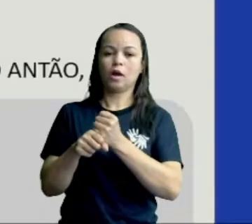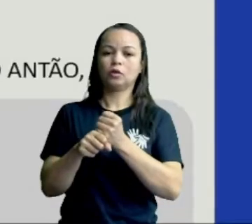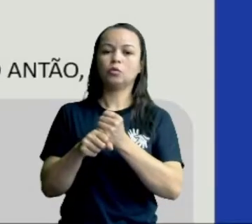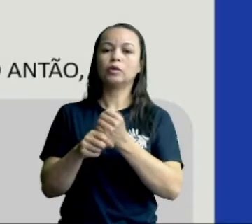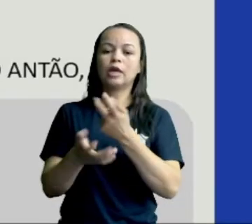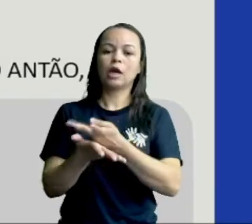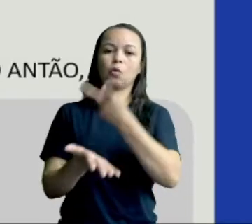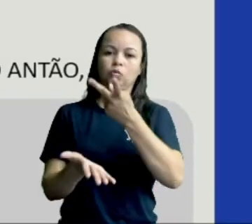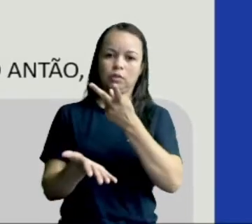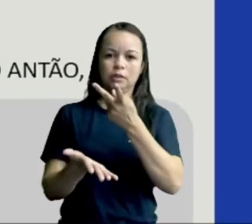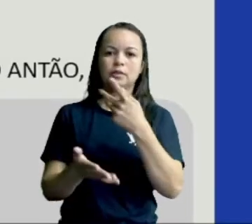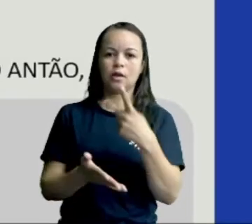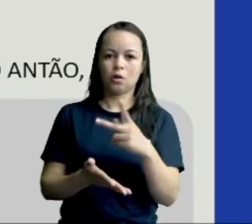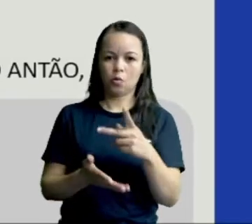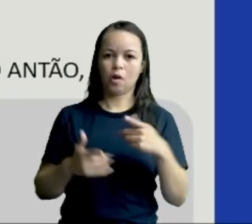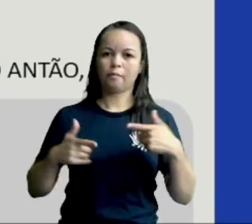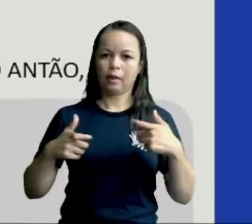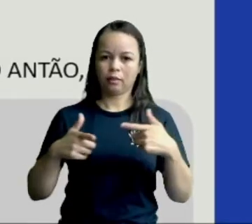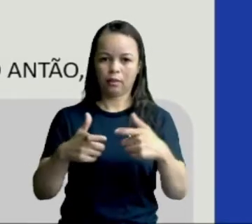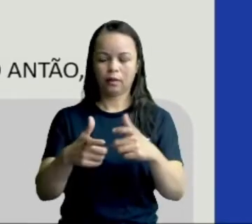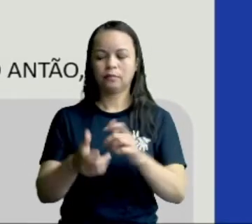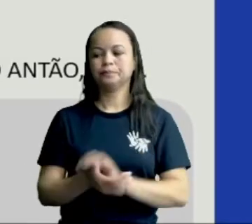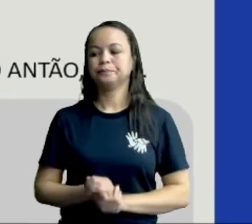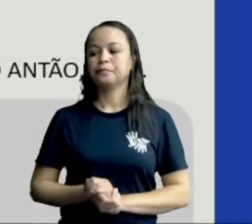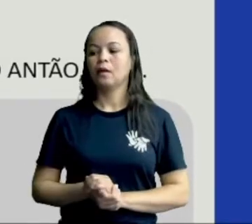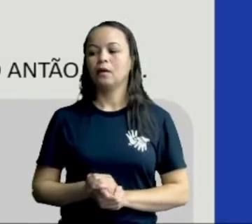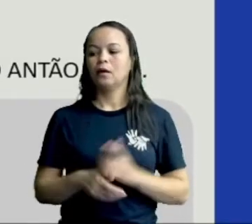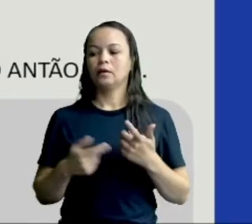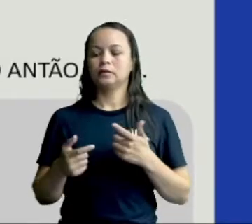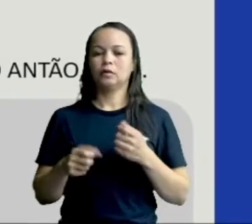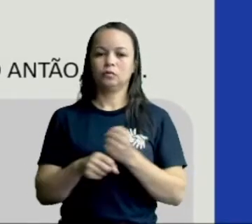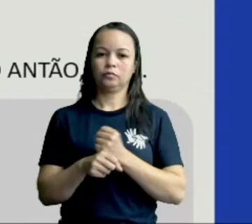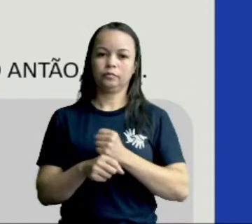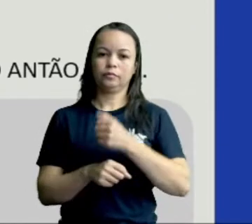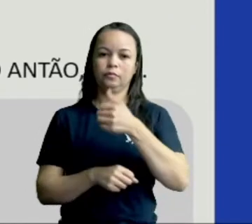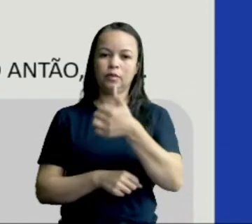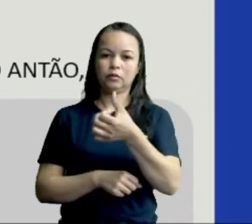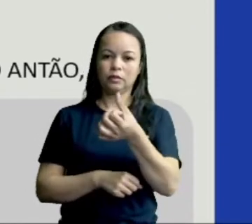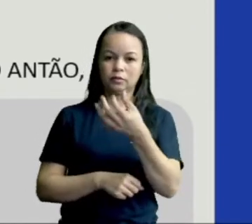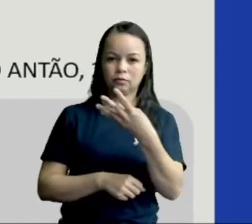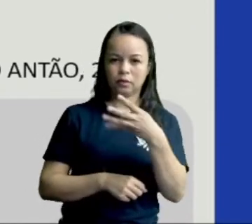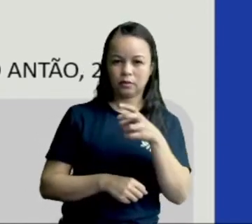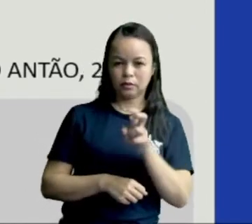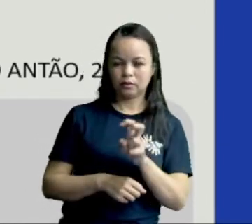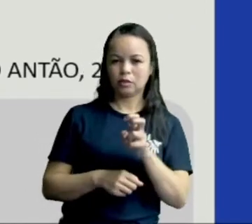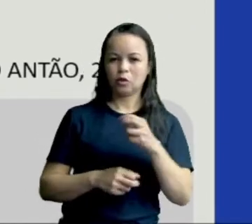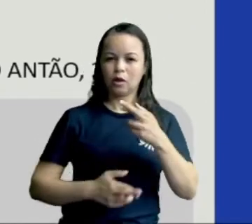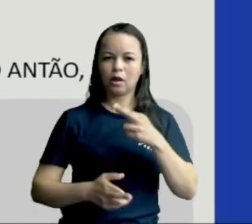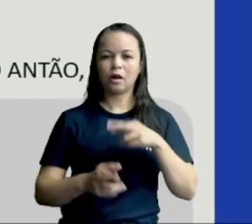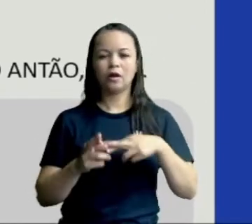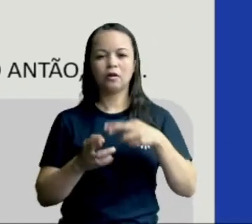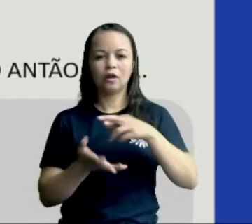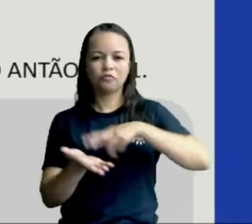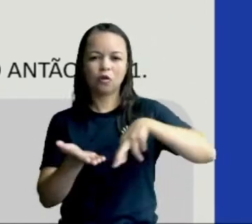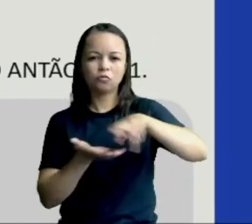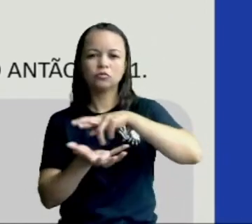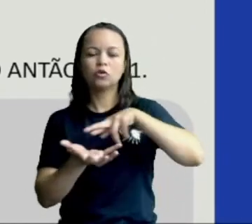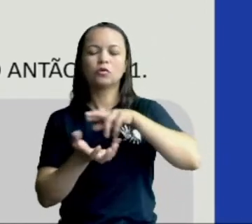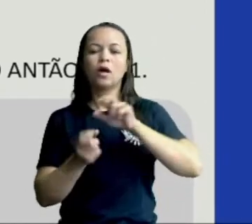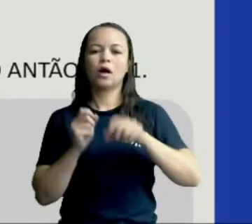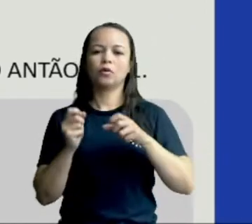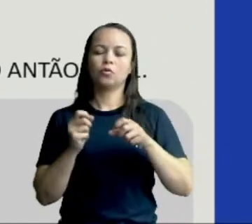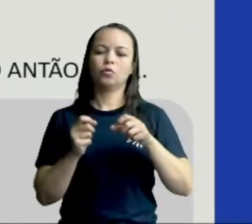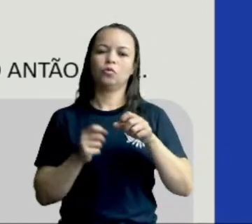vamos pensar um pouco aqui com esse probleminha. Em meados de 1645, iniciou-se o movimento revolucionário